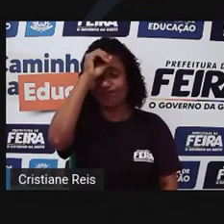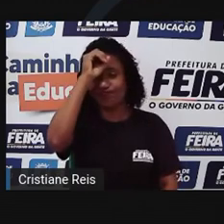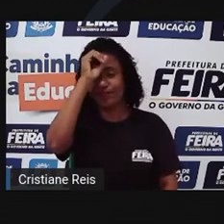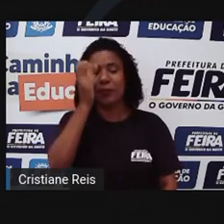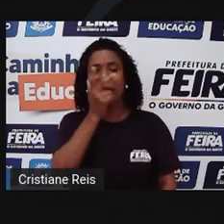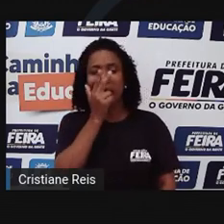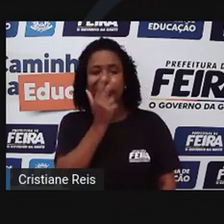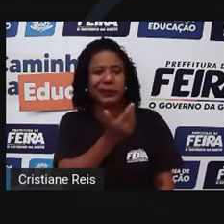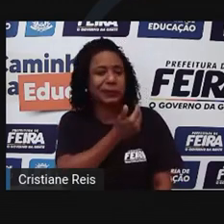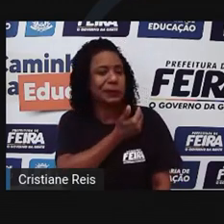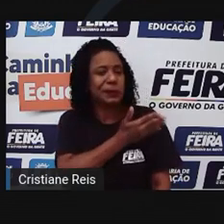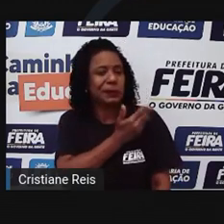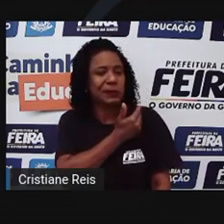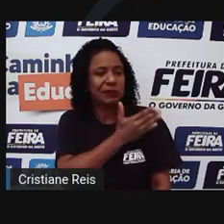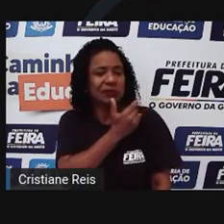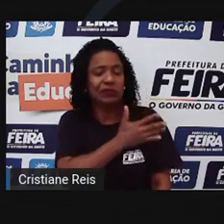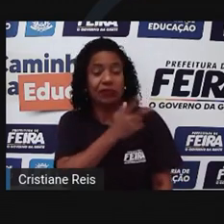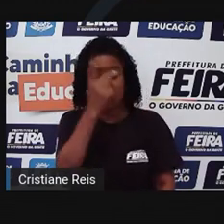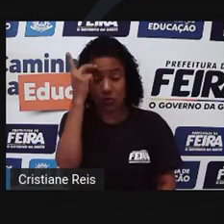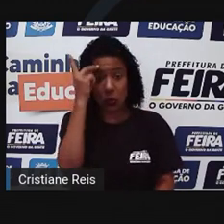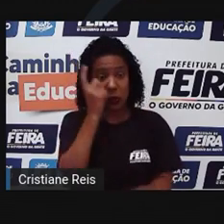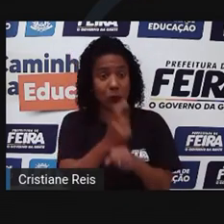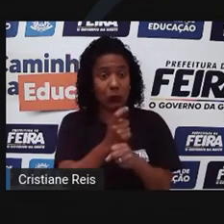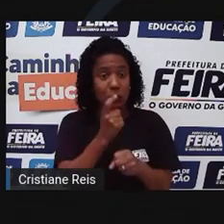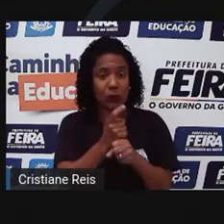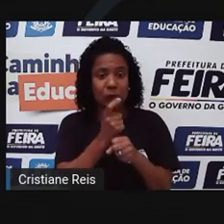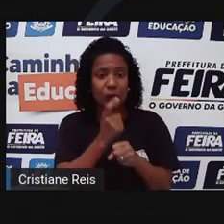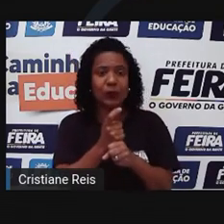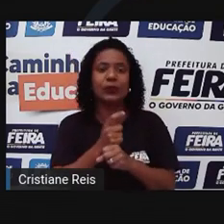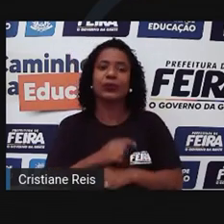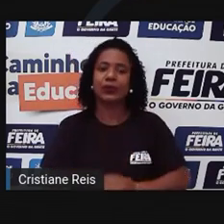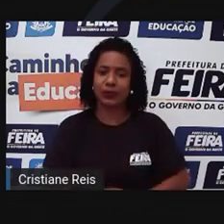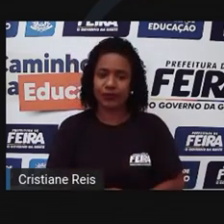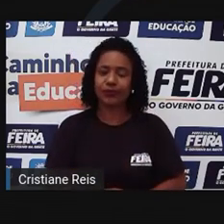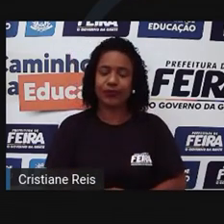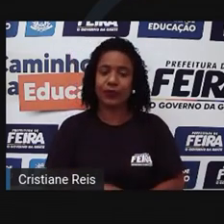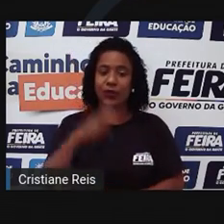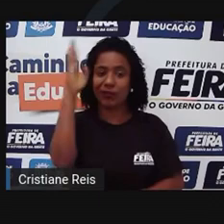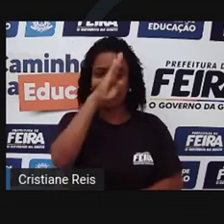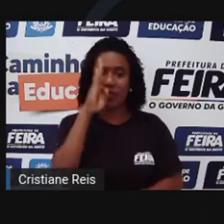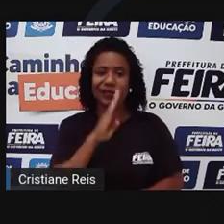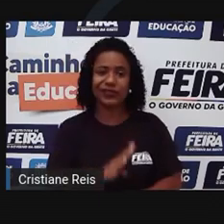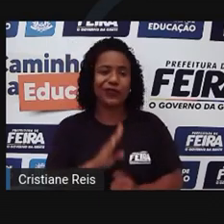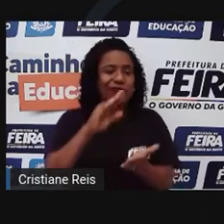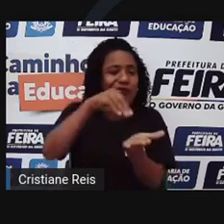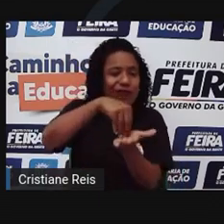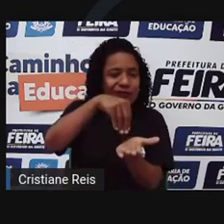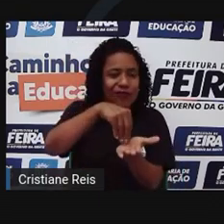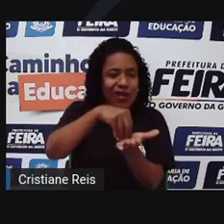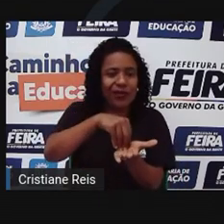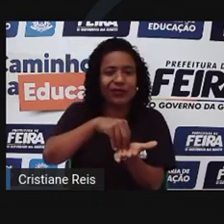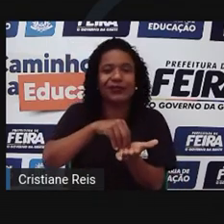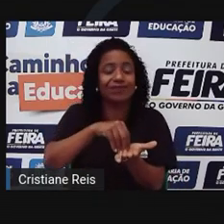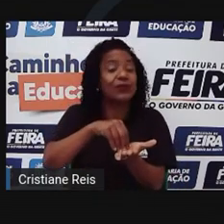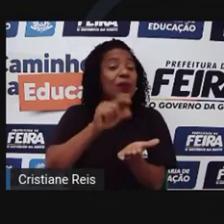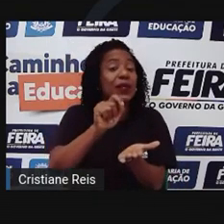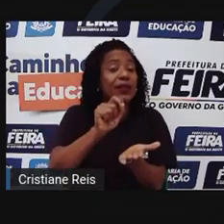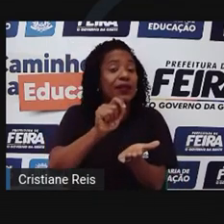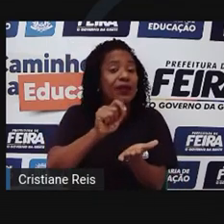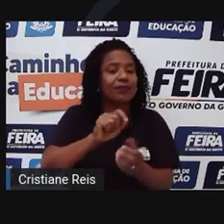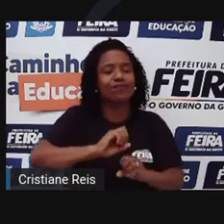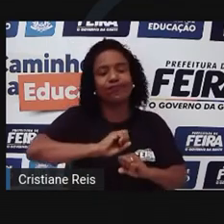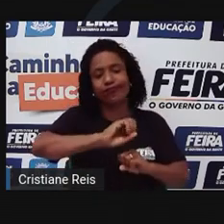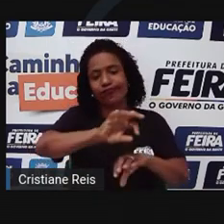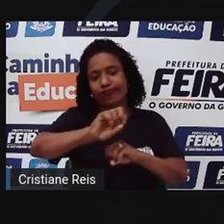intolerante, né? Eu acho que muito do que a gente vê no Brasil hoje é falta de educação. E não é educação